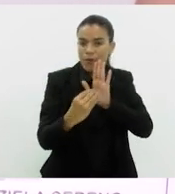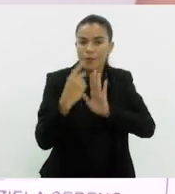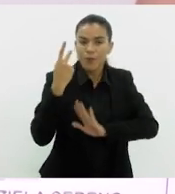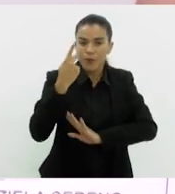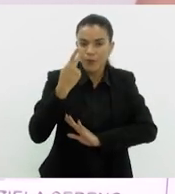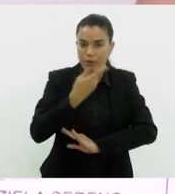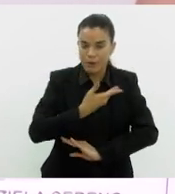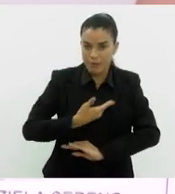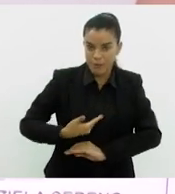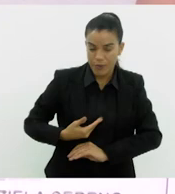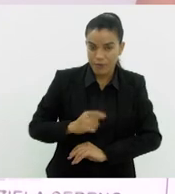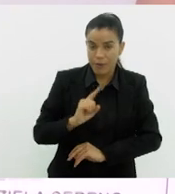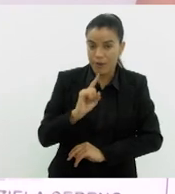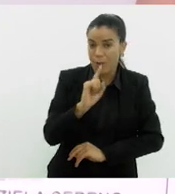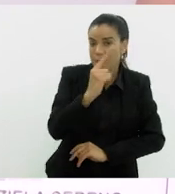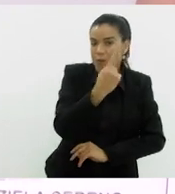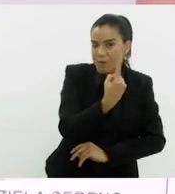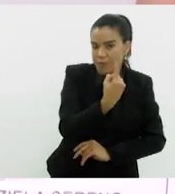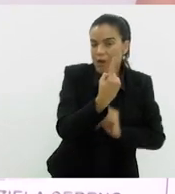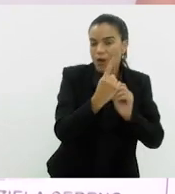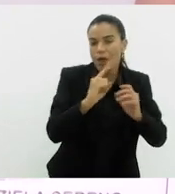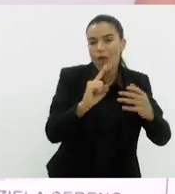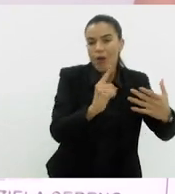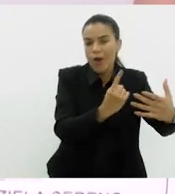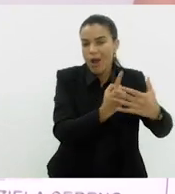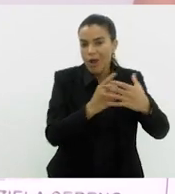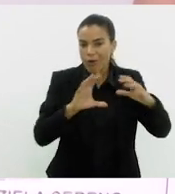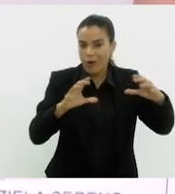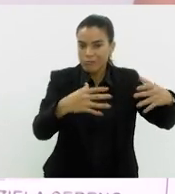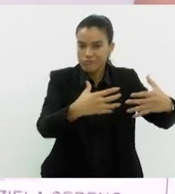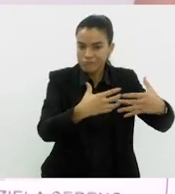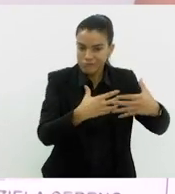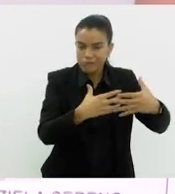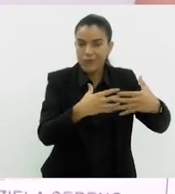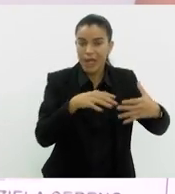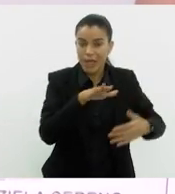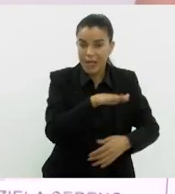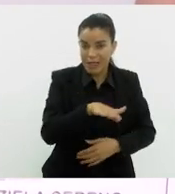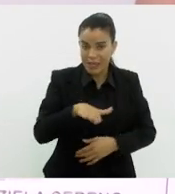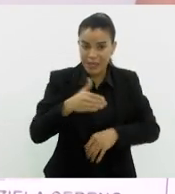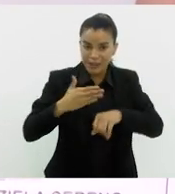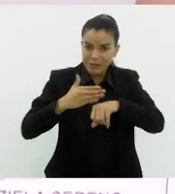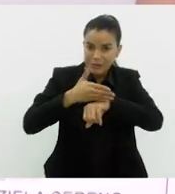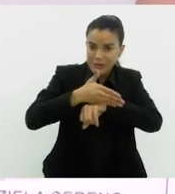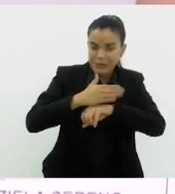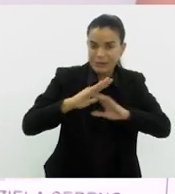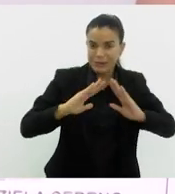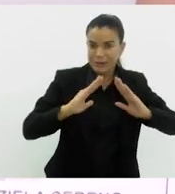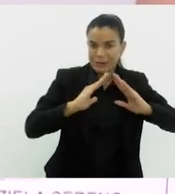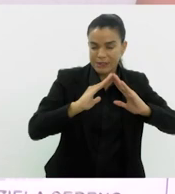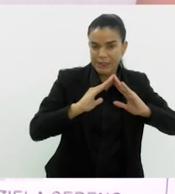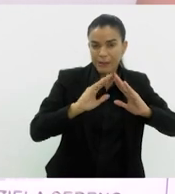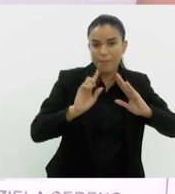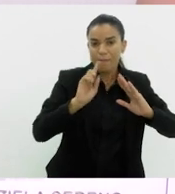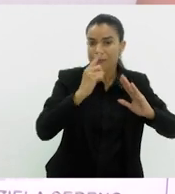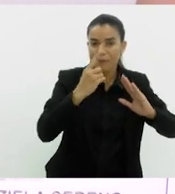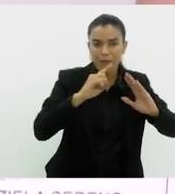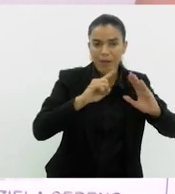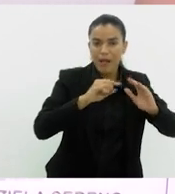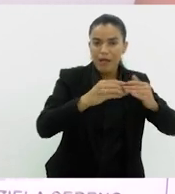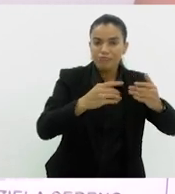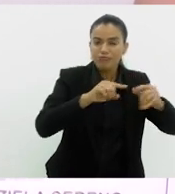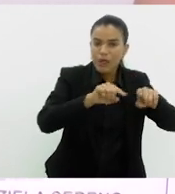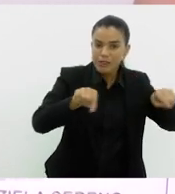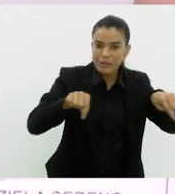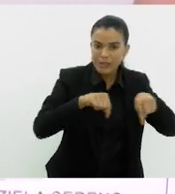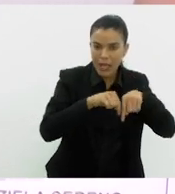pública. Então, a primeira parte é o acolhimento. Quando essas crianças entram na casa, elas são acolhidas numa sala,